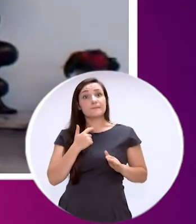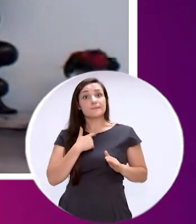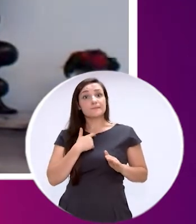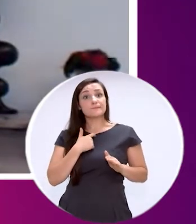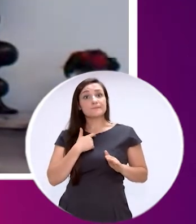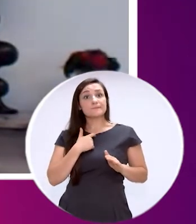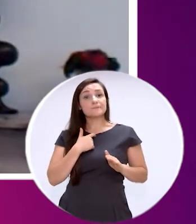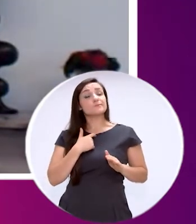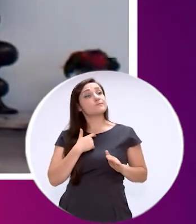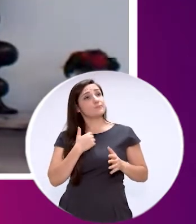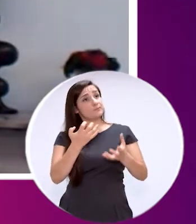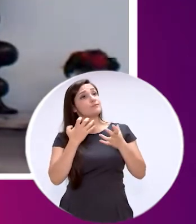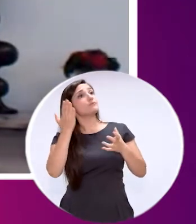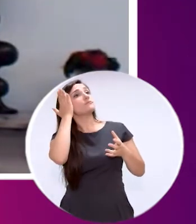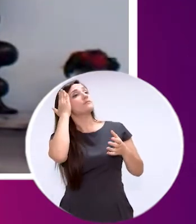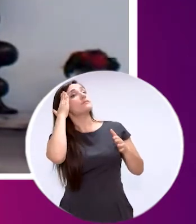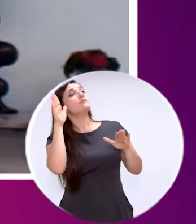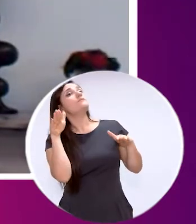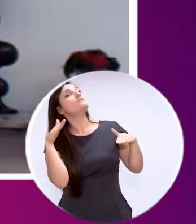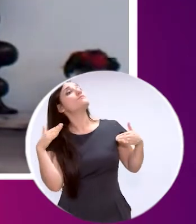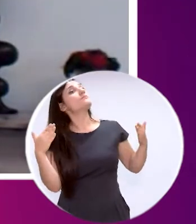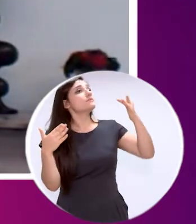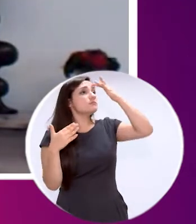nas casas de leis, né,